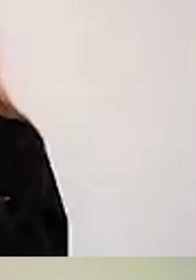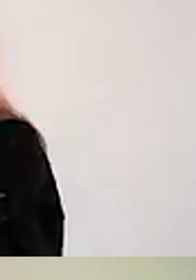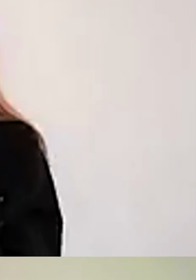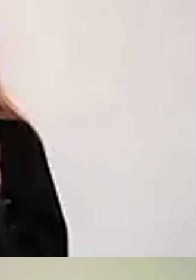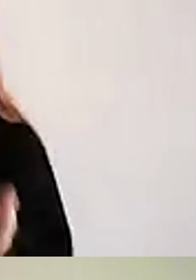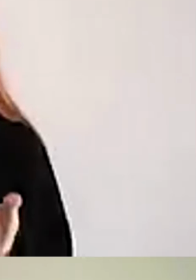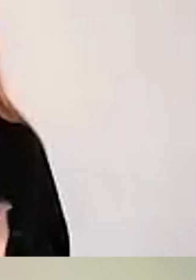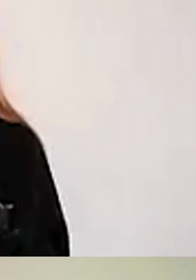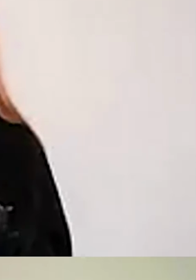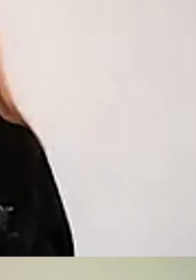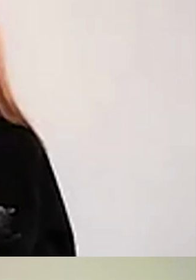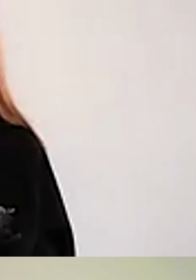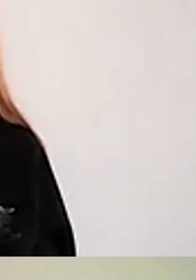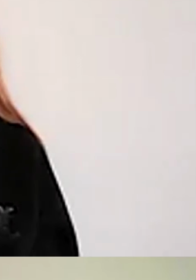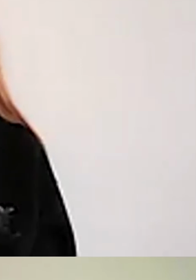apresentação.